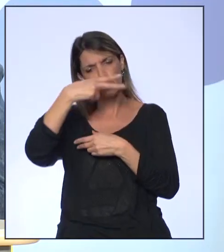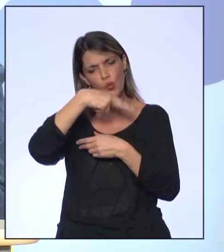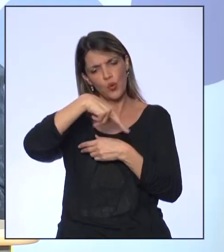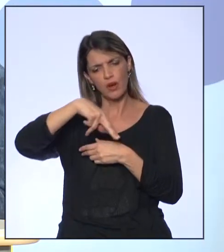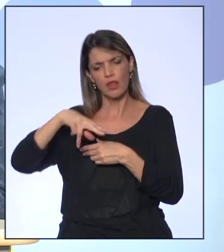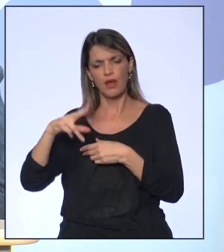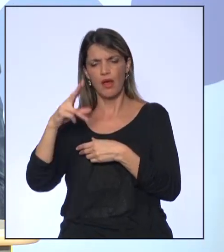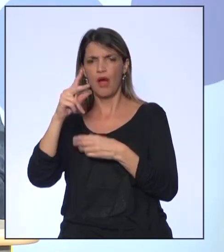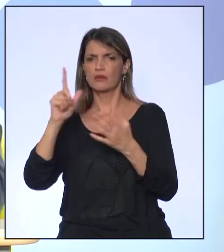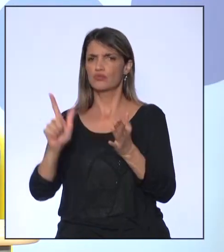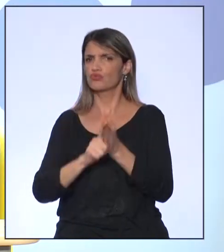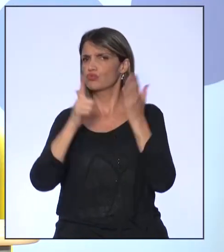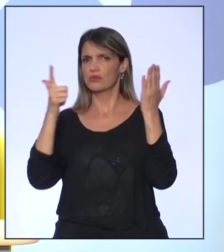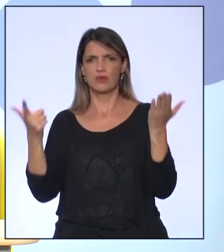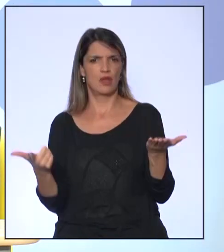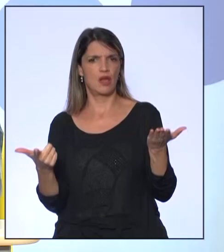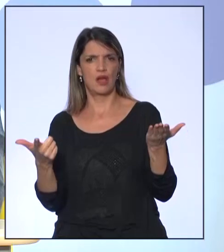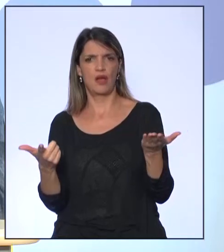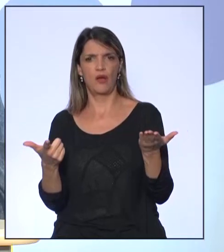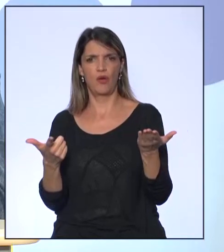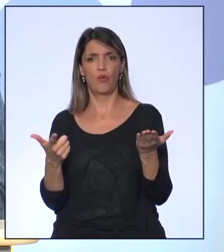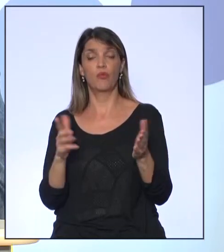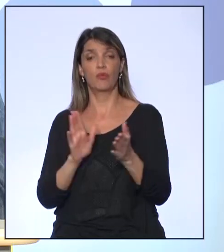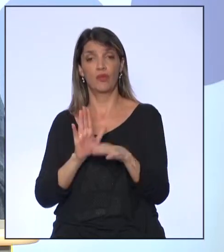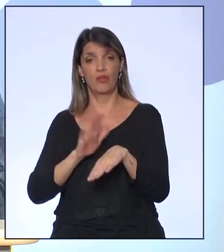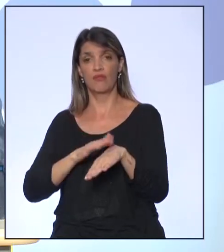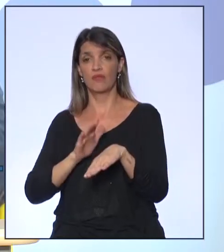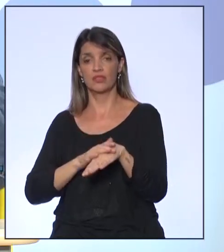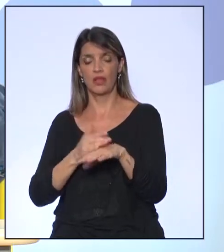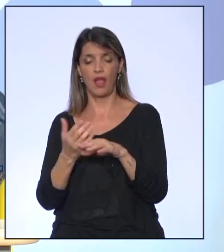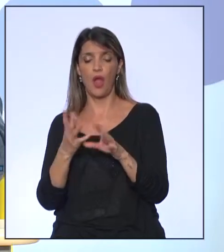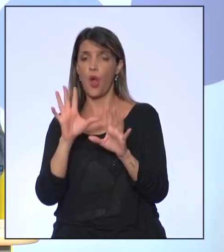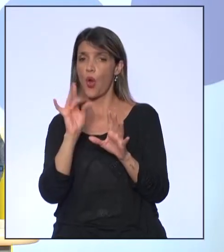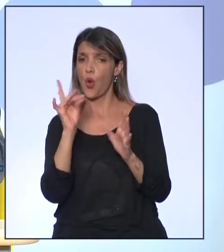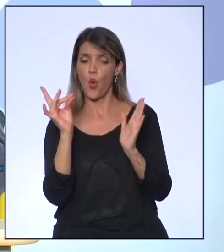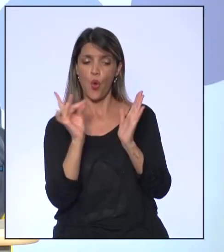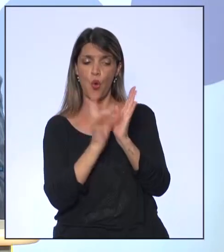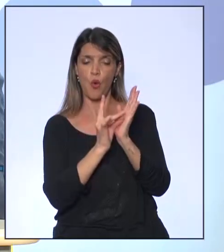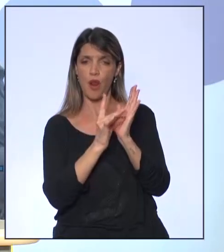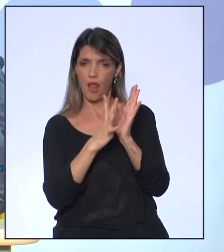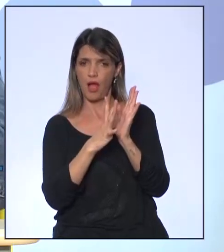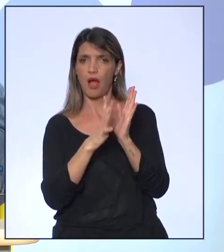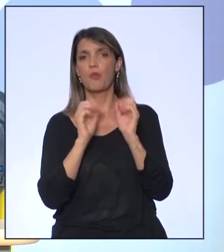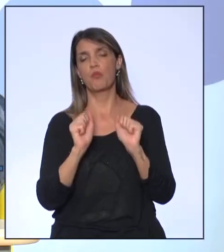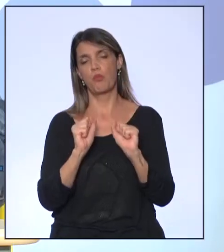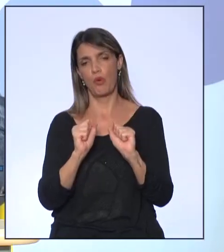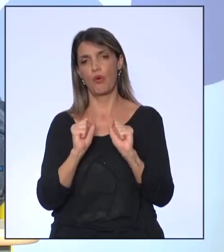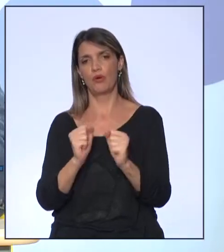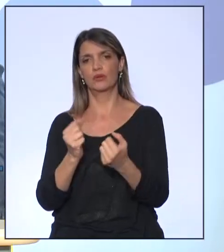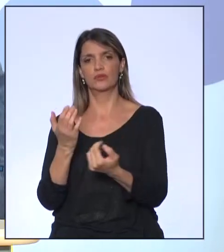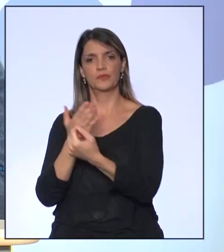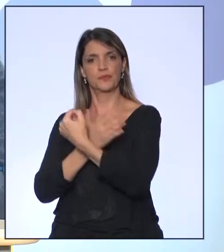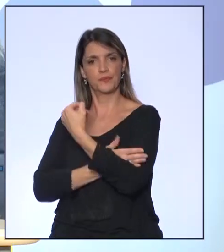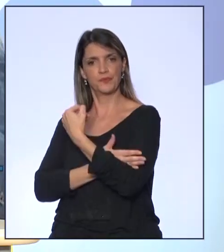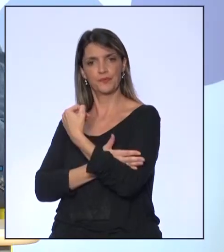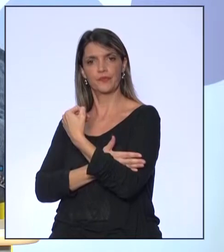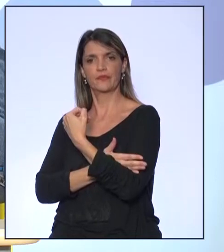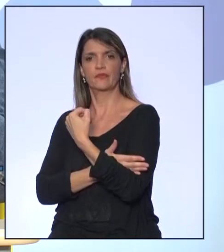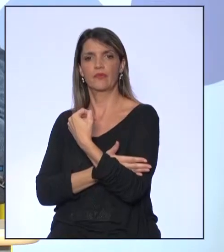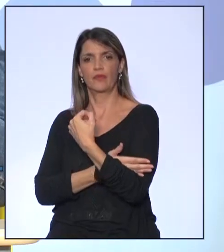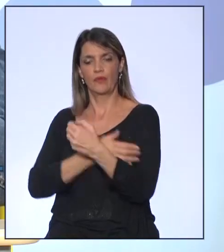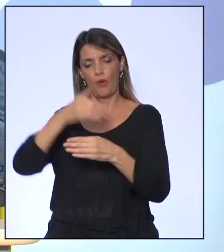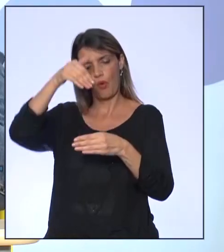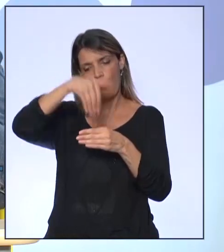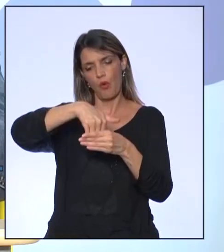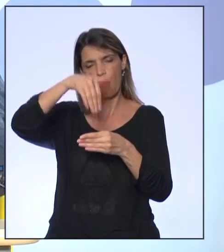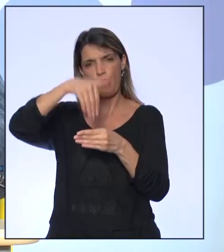jornal, recortar, né? E montar aí uma pastinha, tá? Pode ser uma pastinha catálogo, como eu expliquei, fazendo um portfóliozinho, aquela pastinha,